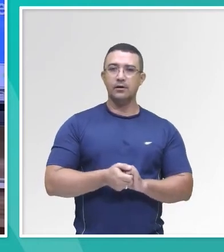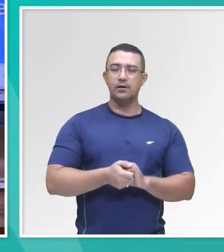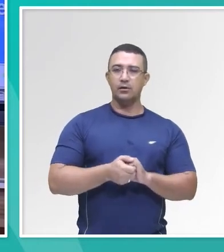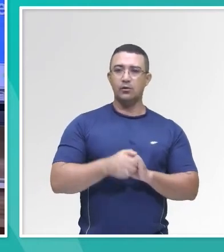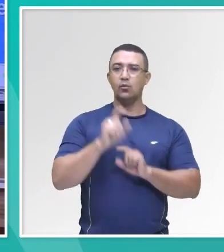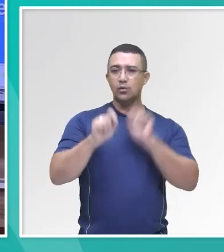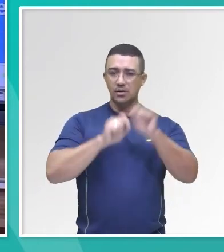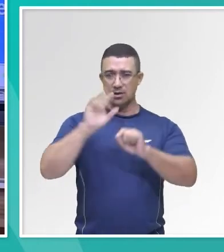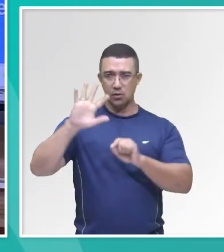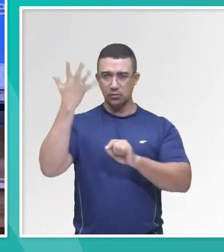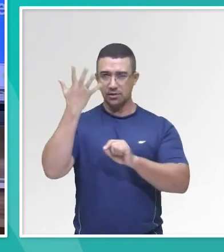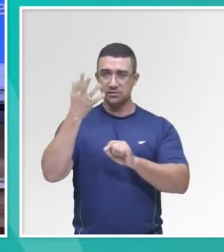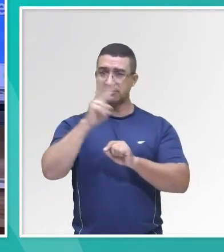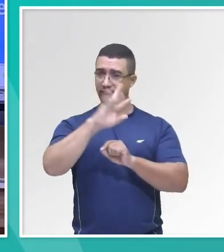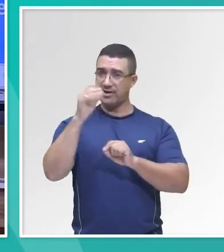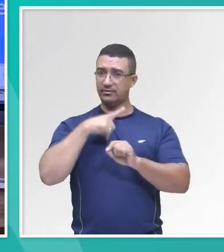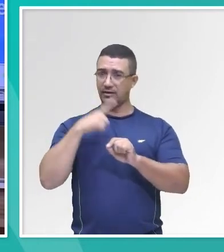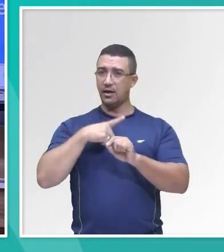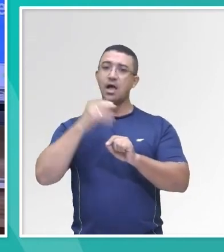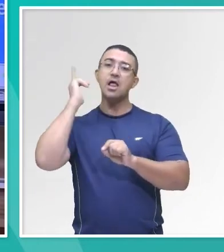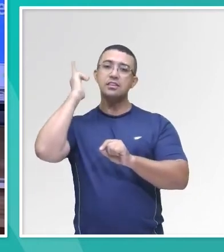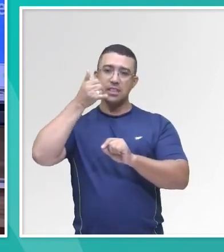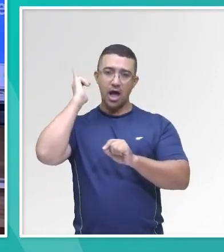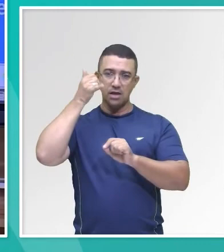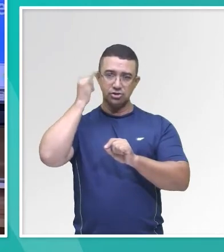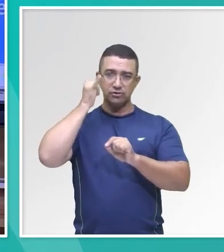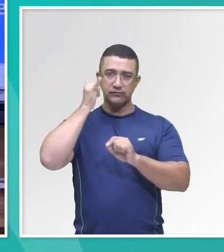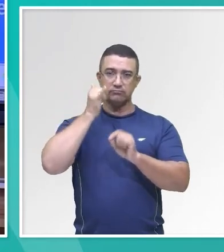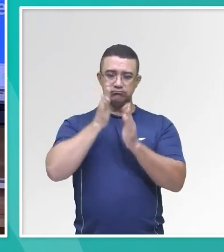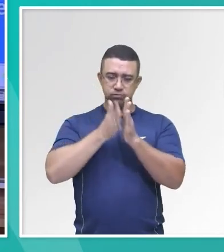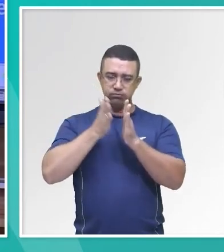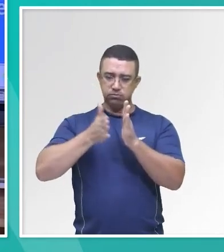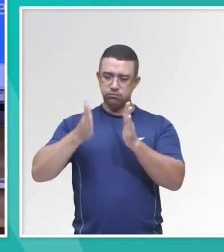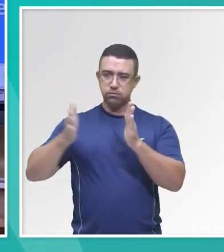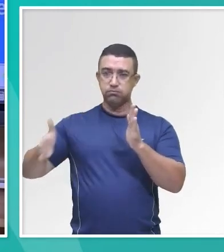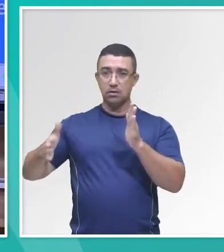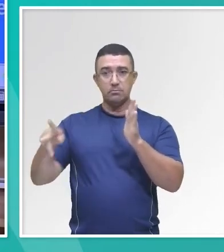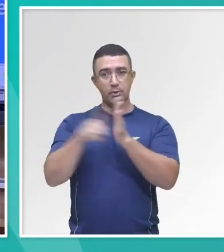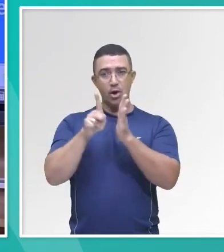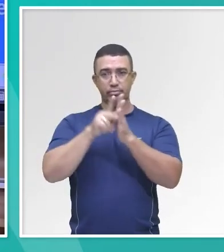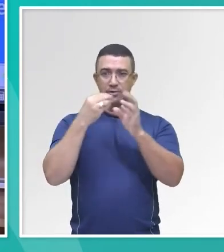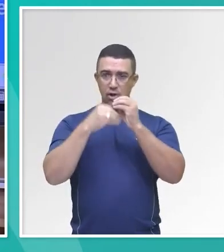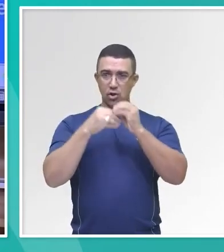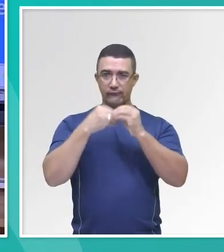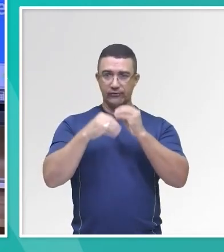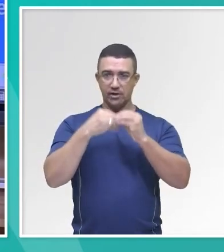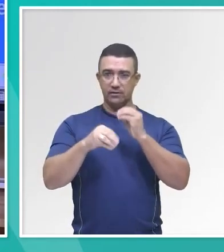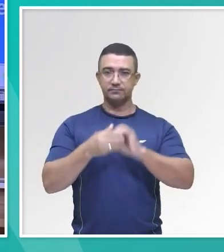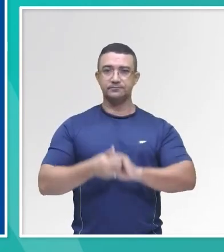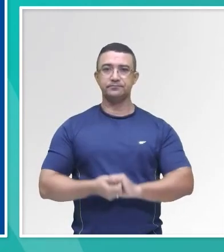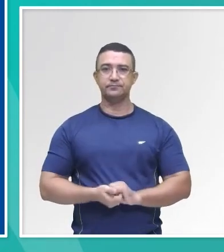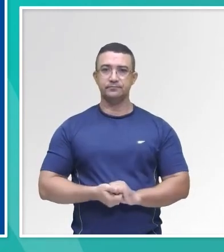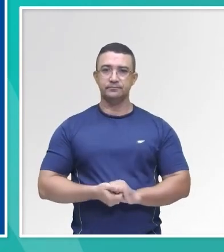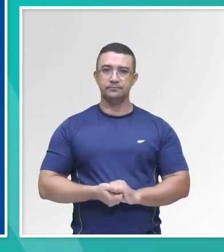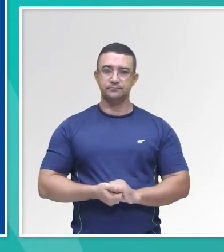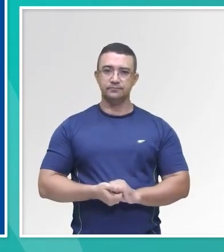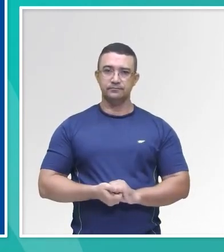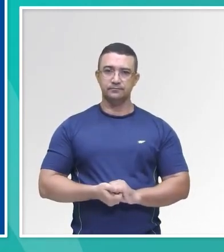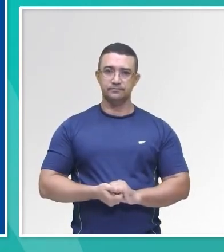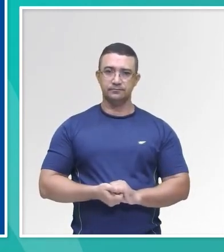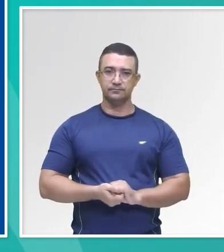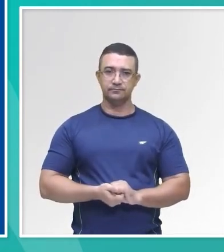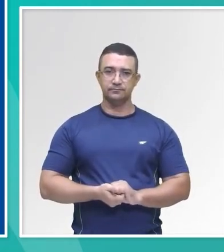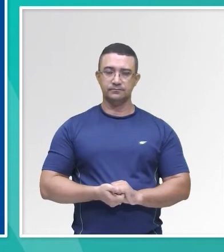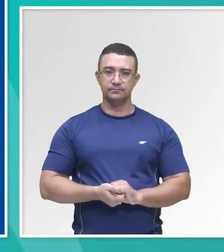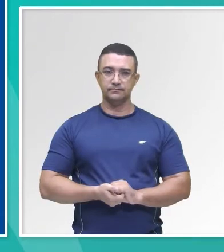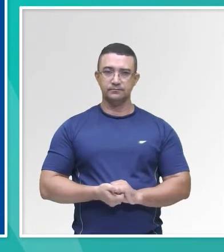narrativa sequencial, vai seguindo, ok? Muito bem, olha só outra característica. Então, ela vai ter essa maneira